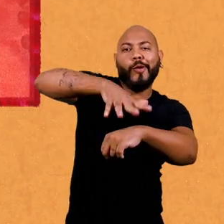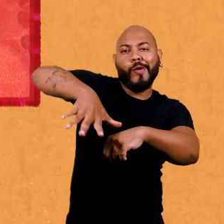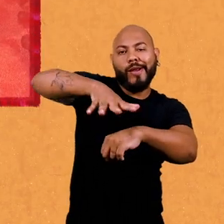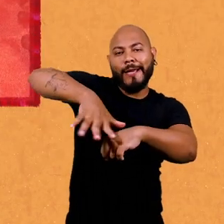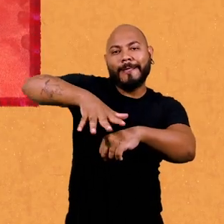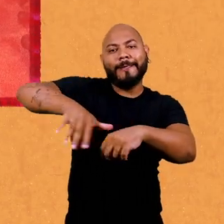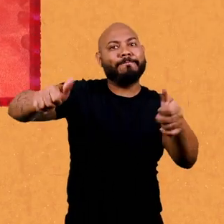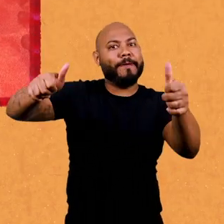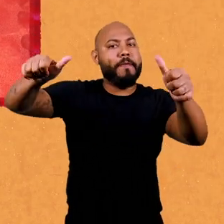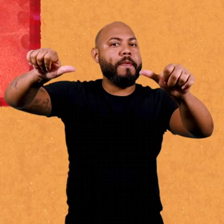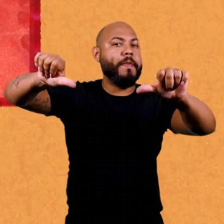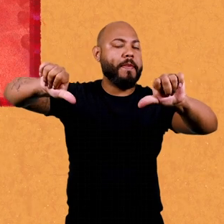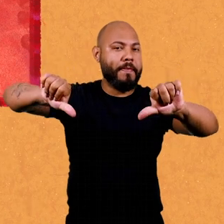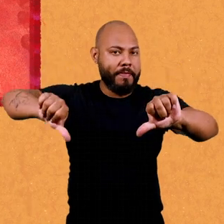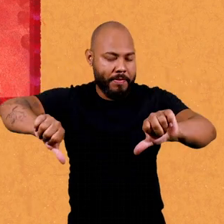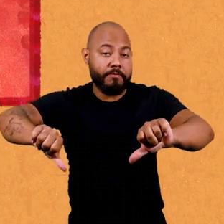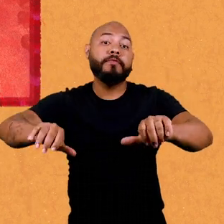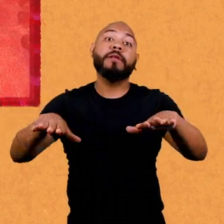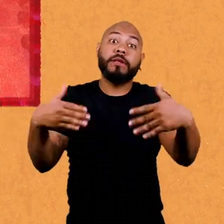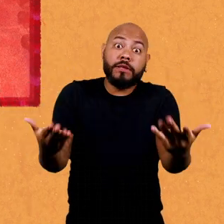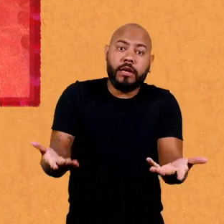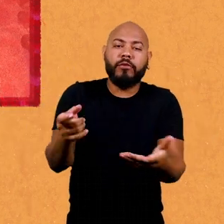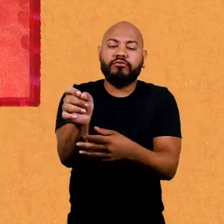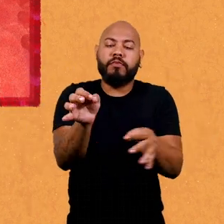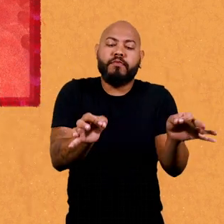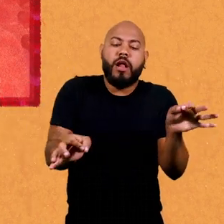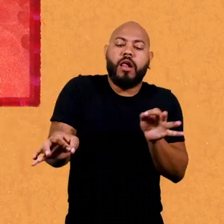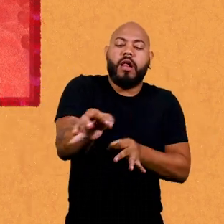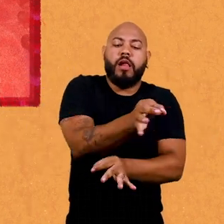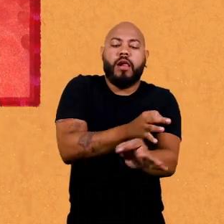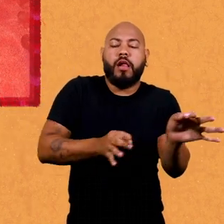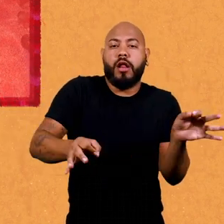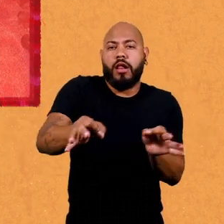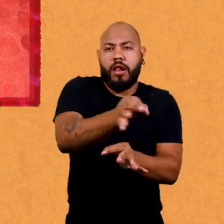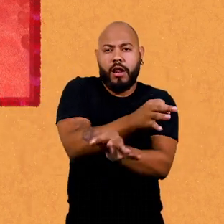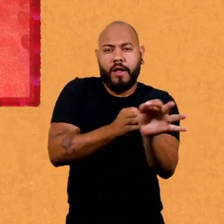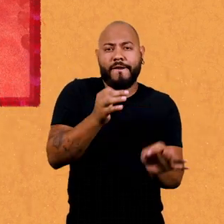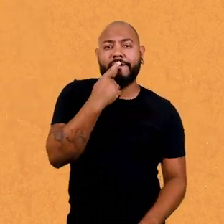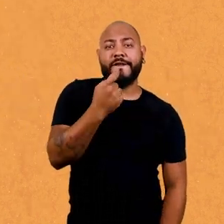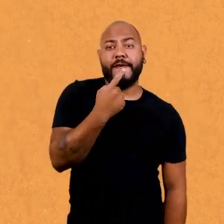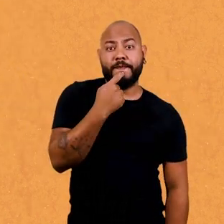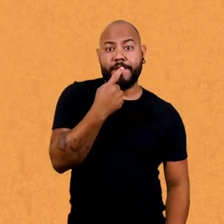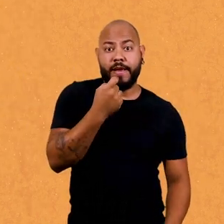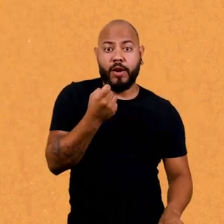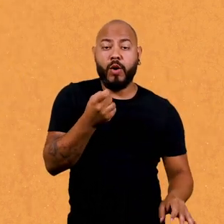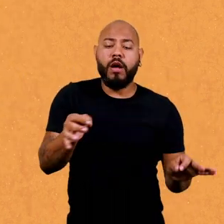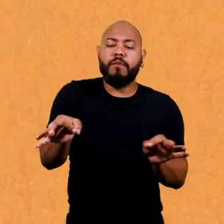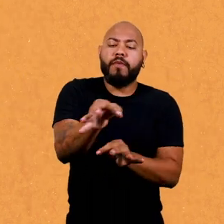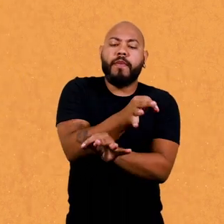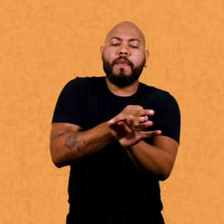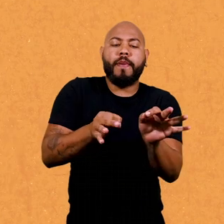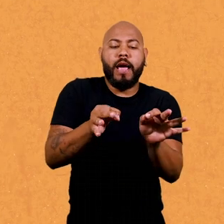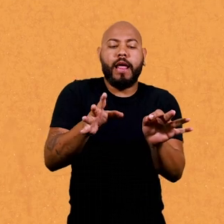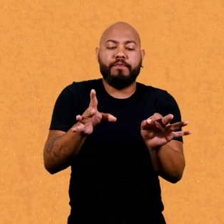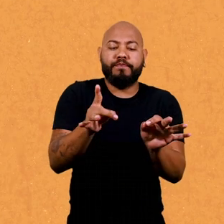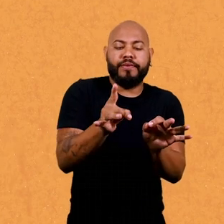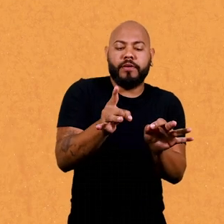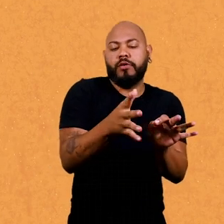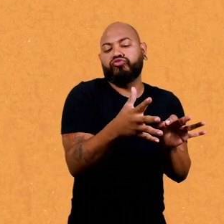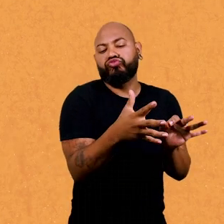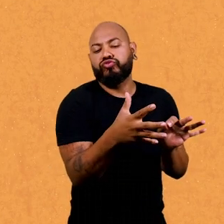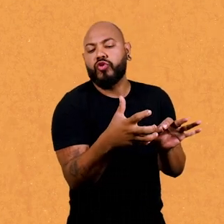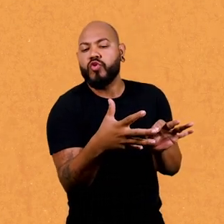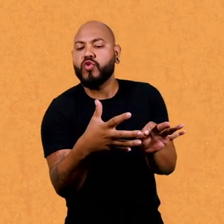uma proteína que está no interior do glóbulo vermelho, né, do eritrócito, e ela fixa o oxigênio. Então,